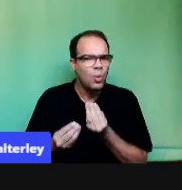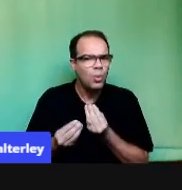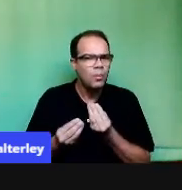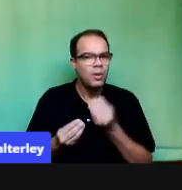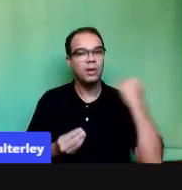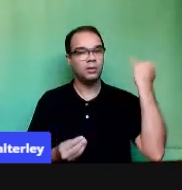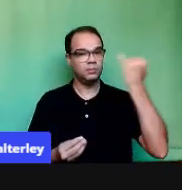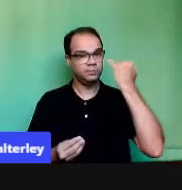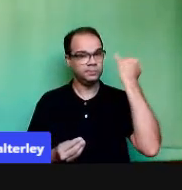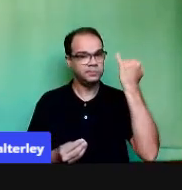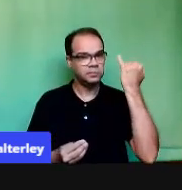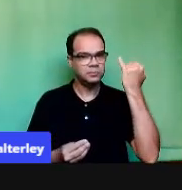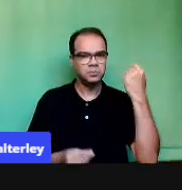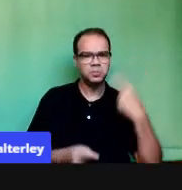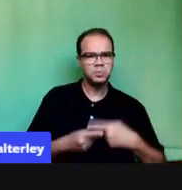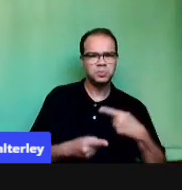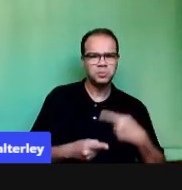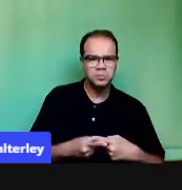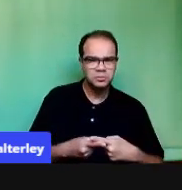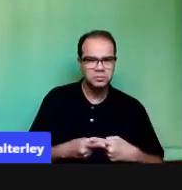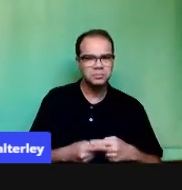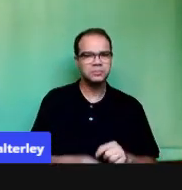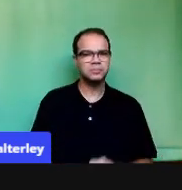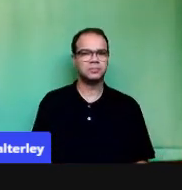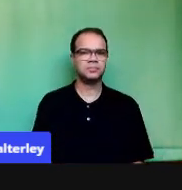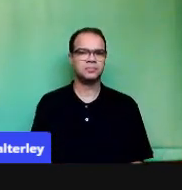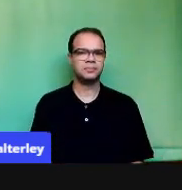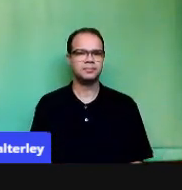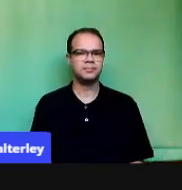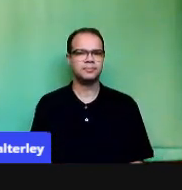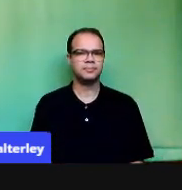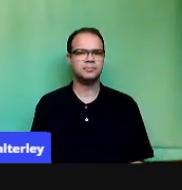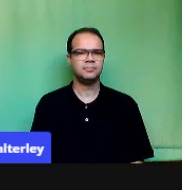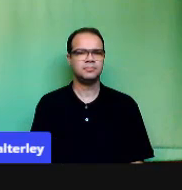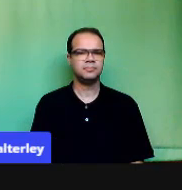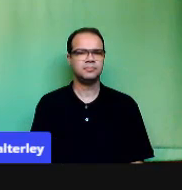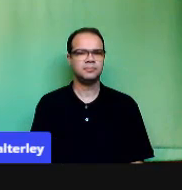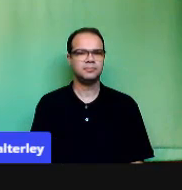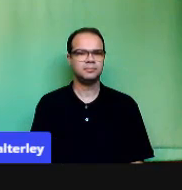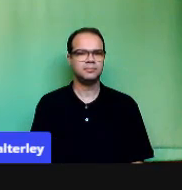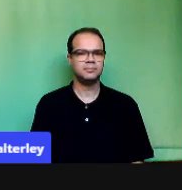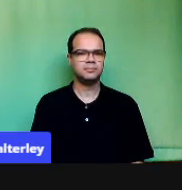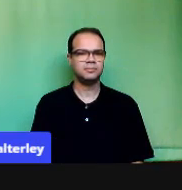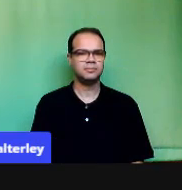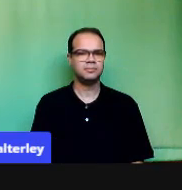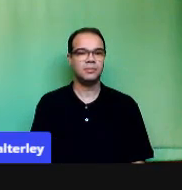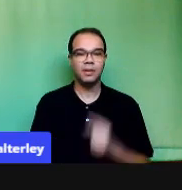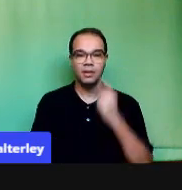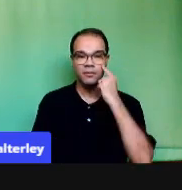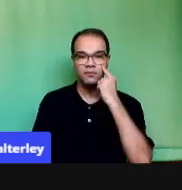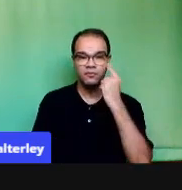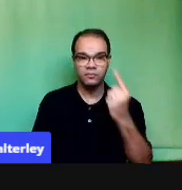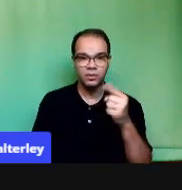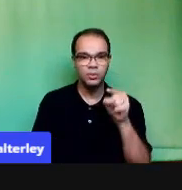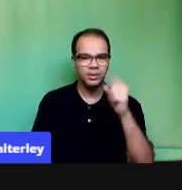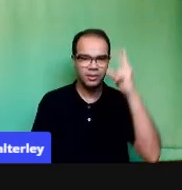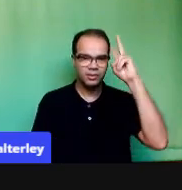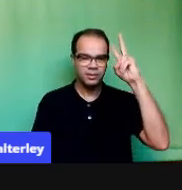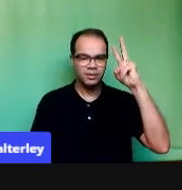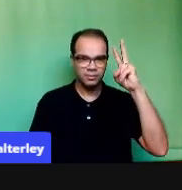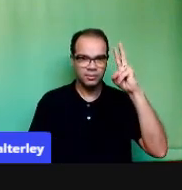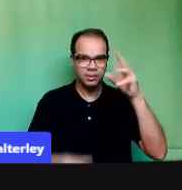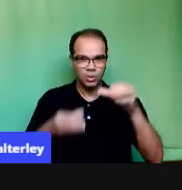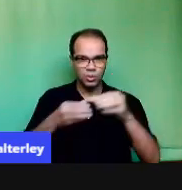os conteúdos que vocês separaram, né, dentro dos estudos iniciais que os professores buscaram de informação de